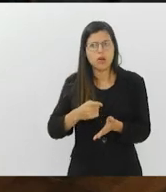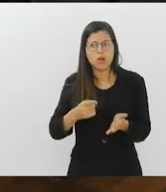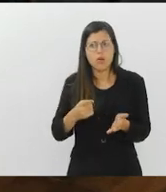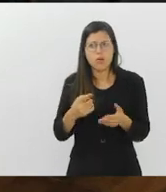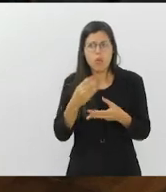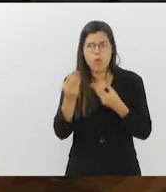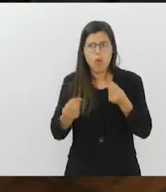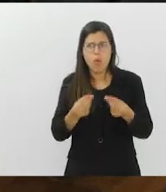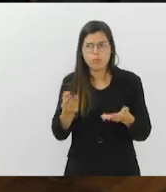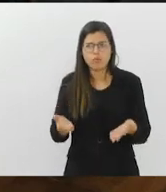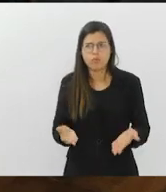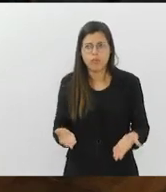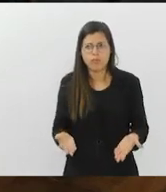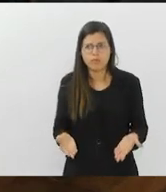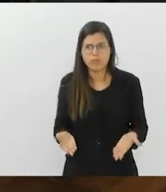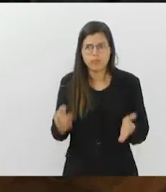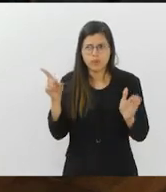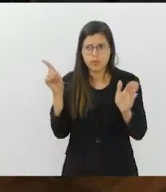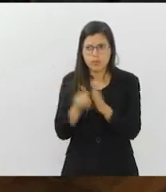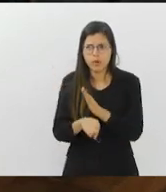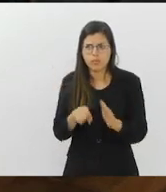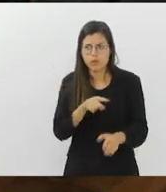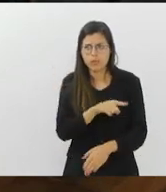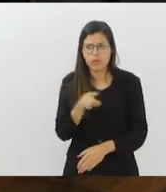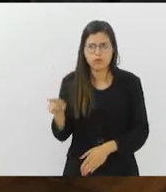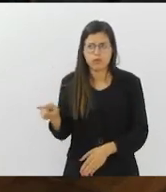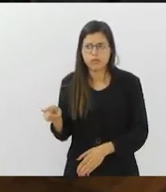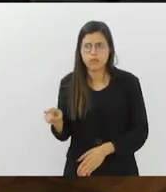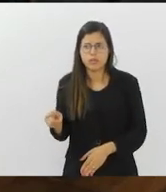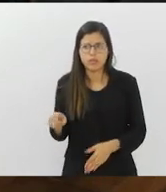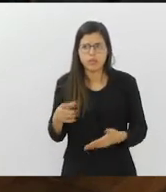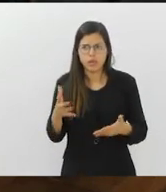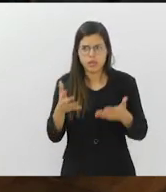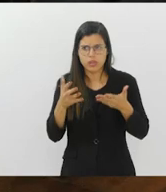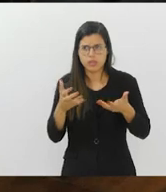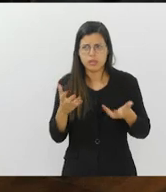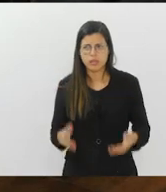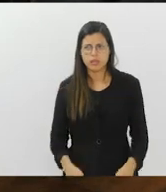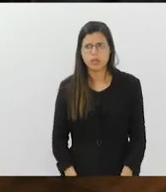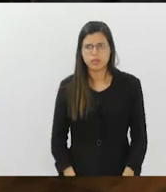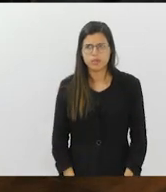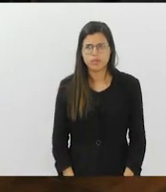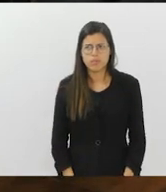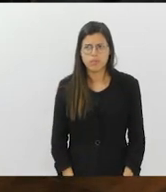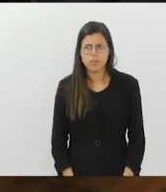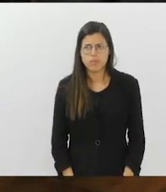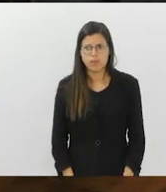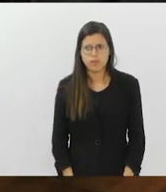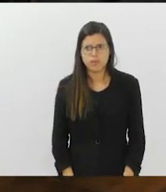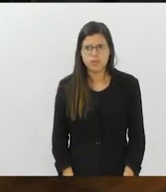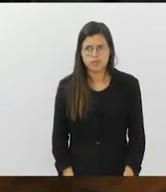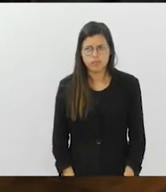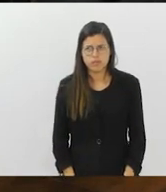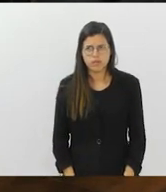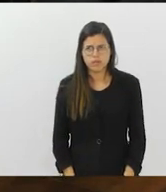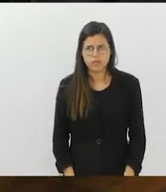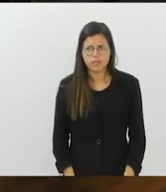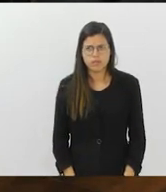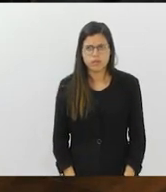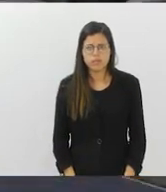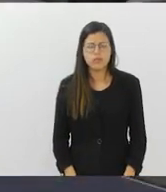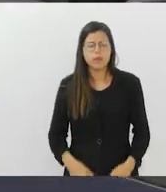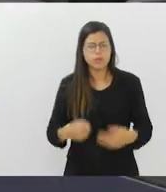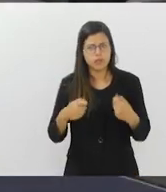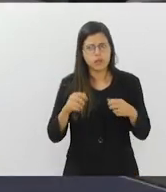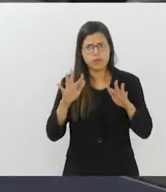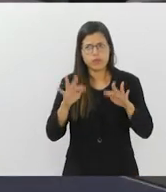é que é isso? Então fica essa pergunta para vocês, para quem quiser aí, entendeu? Então, para concluir, Roberta, precisamos agora realmente concluir. Entendi a sua